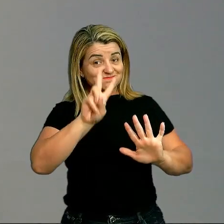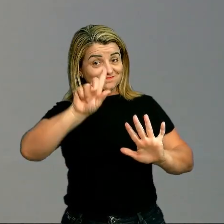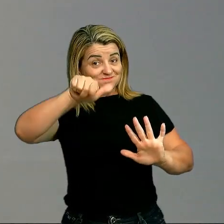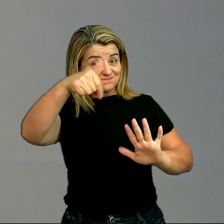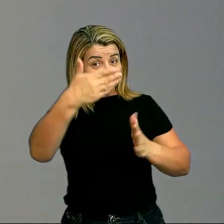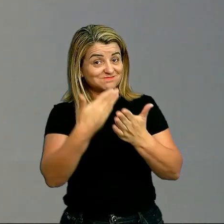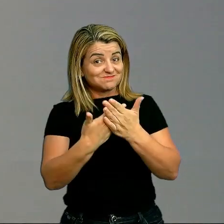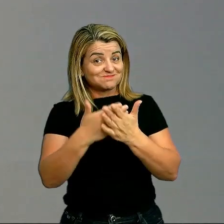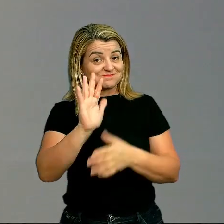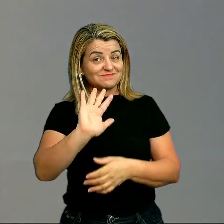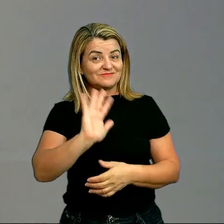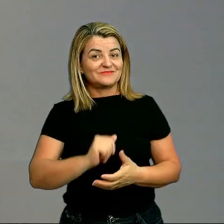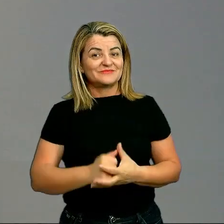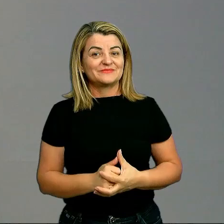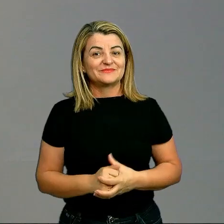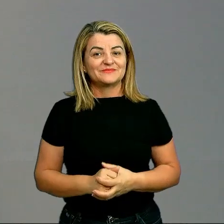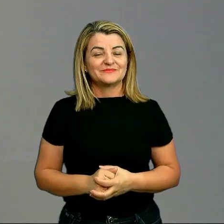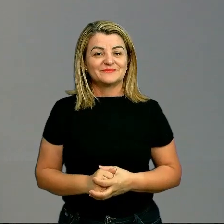próxima aula. Tchau, tchau!